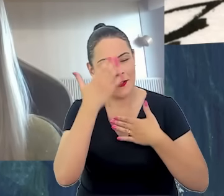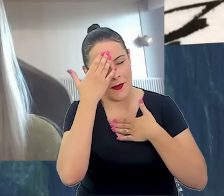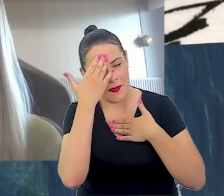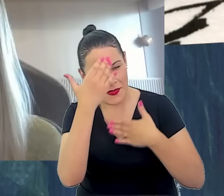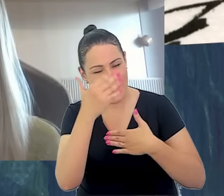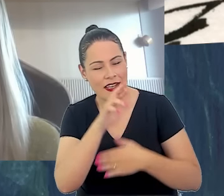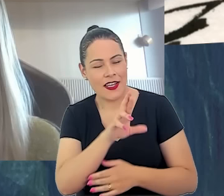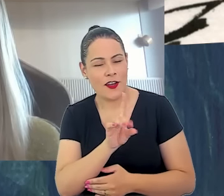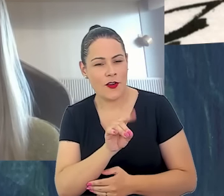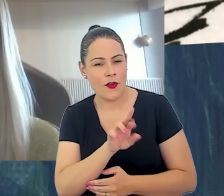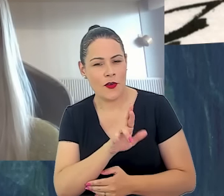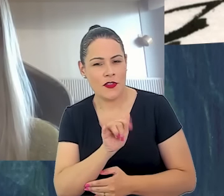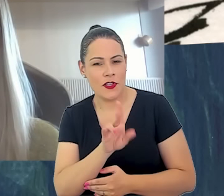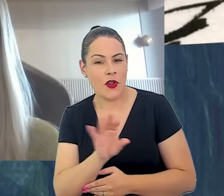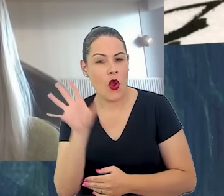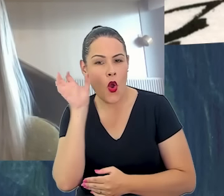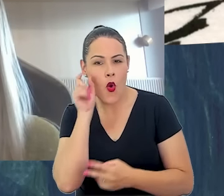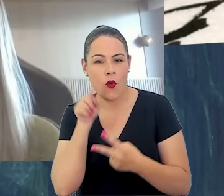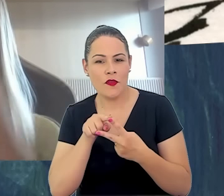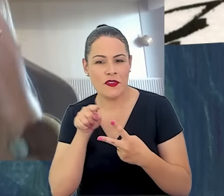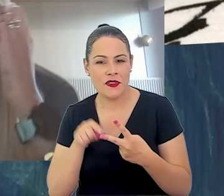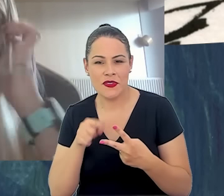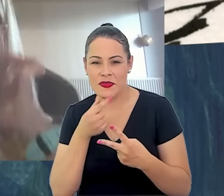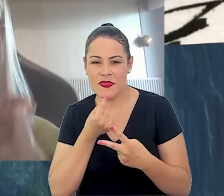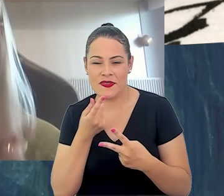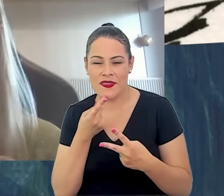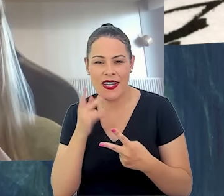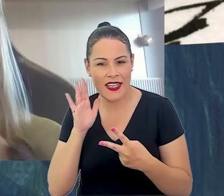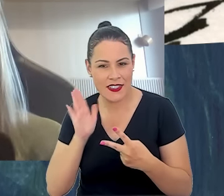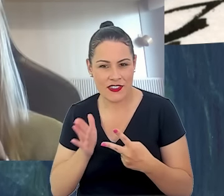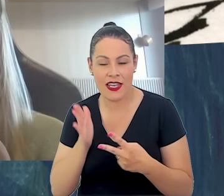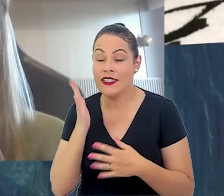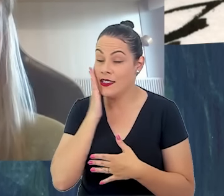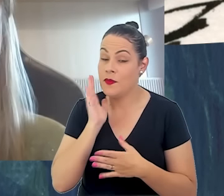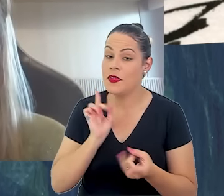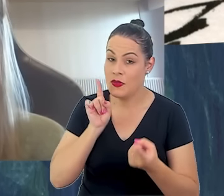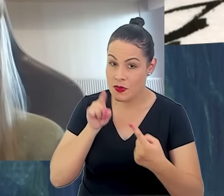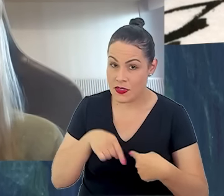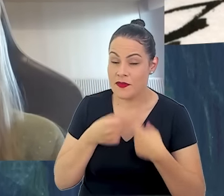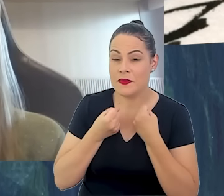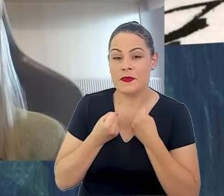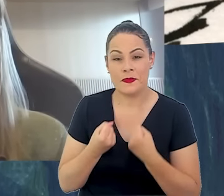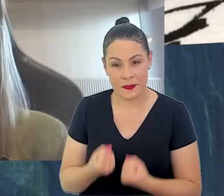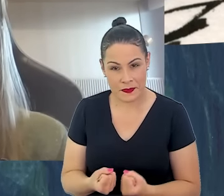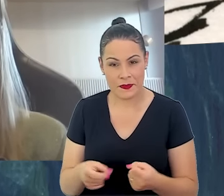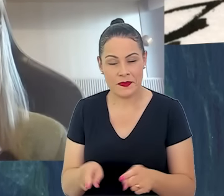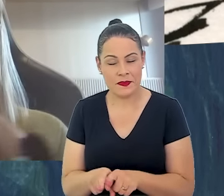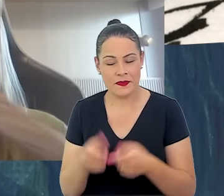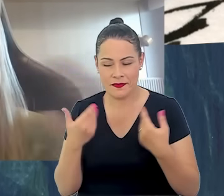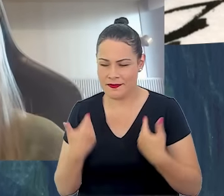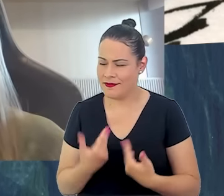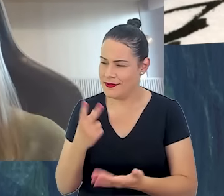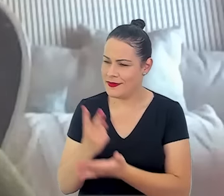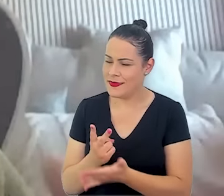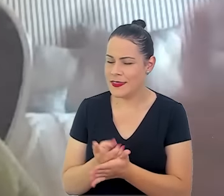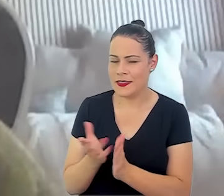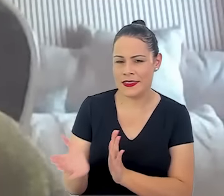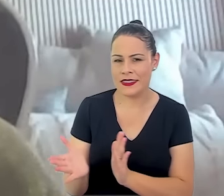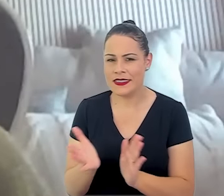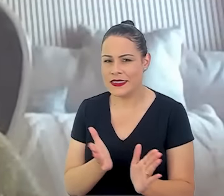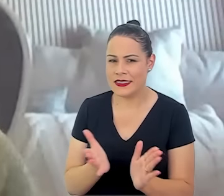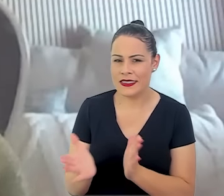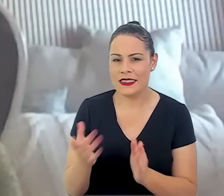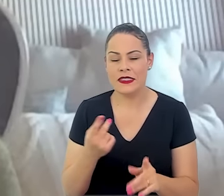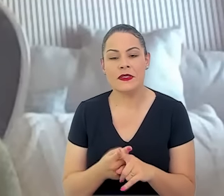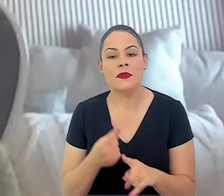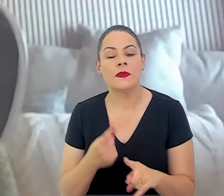Obrigada, Rodrigo. Ouvindo o Gabriel aí também, o Luiz, acho que é um desafio imenso. Eu fico aí no meio do